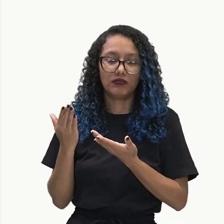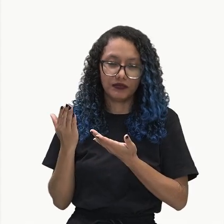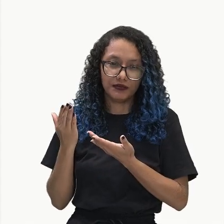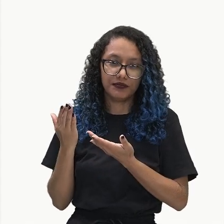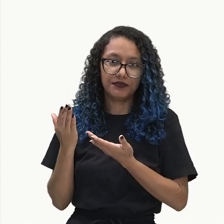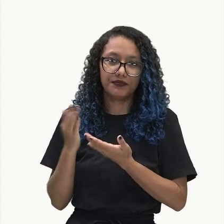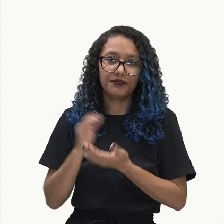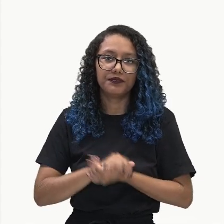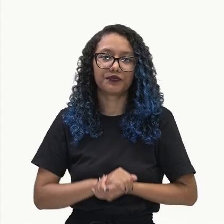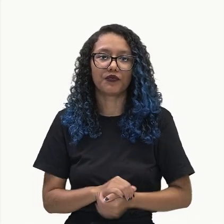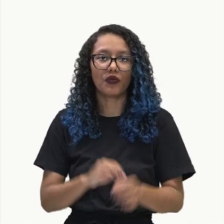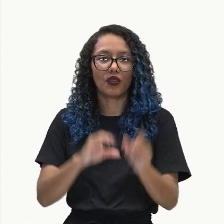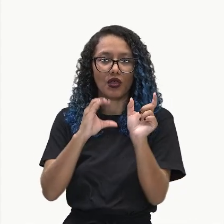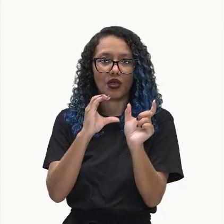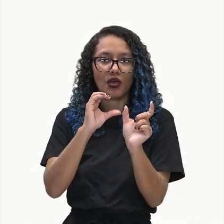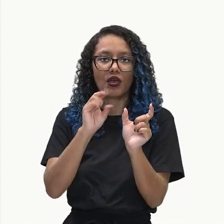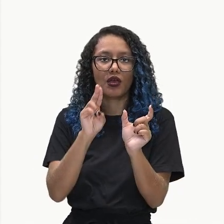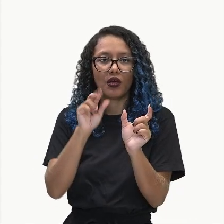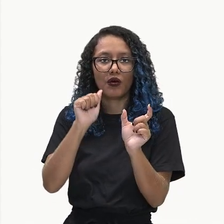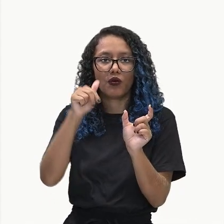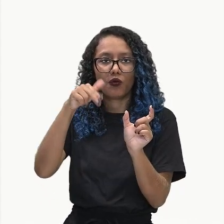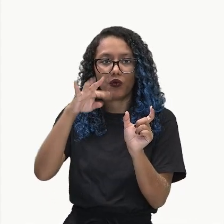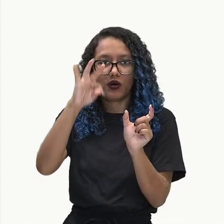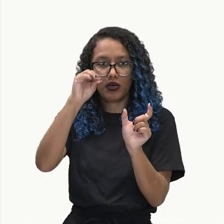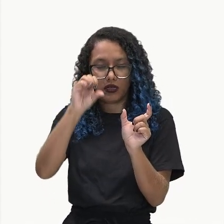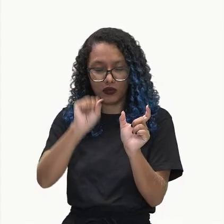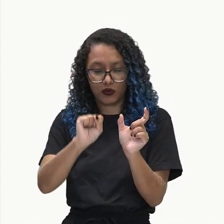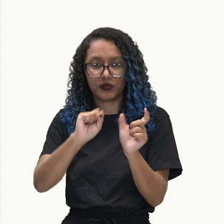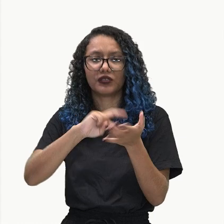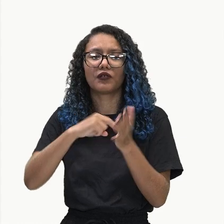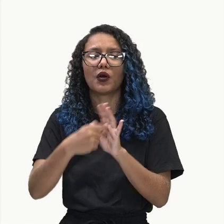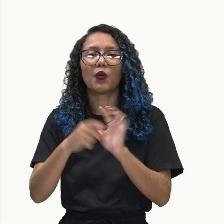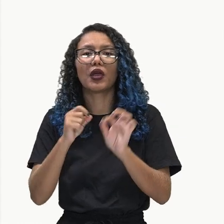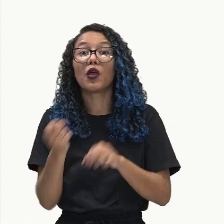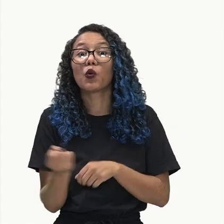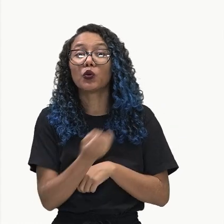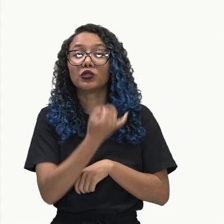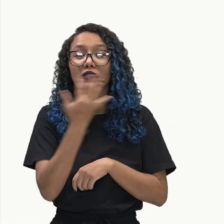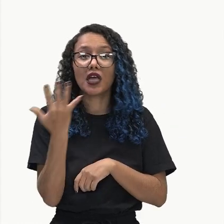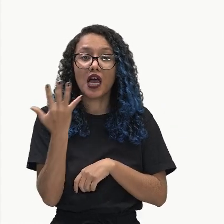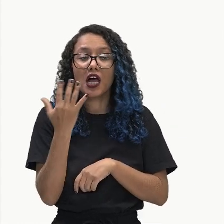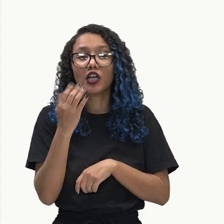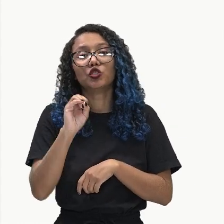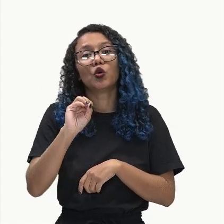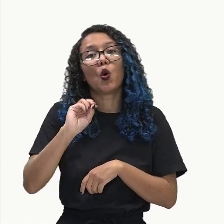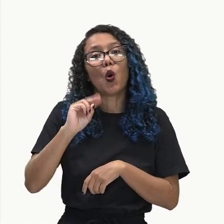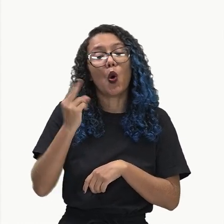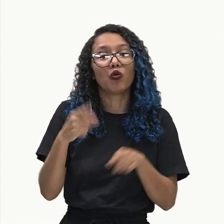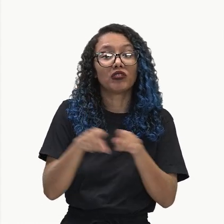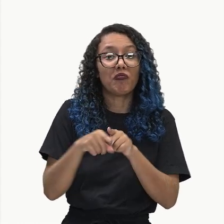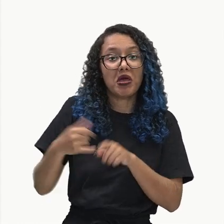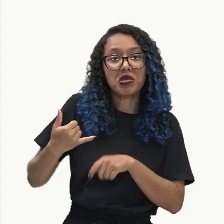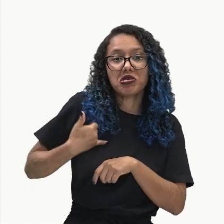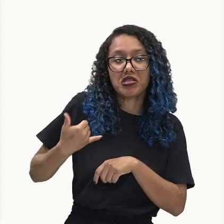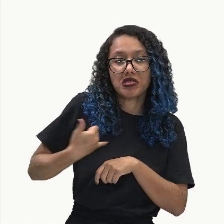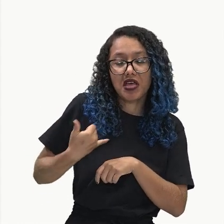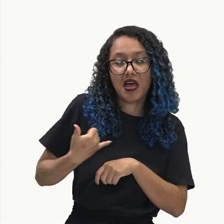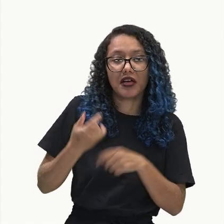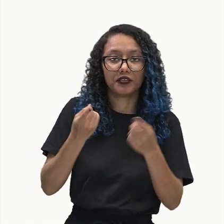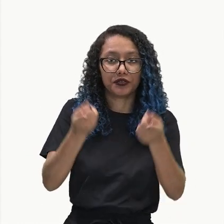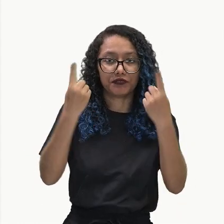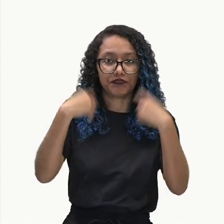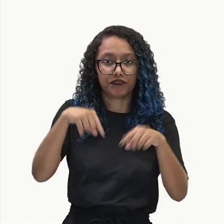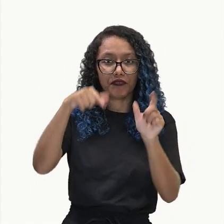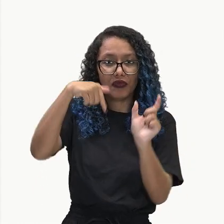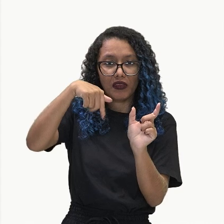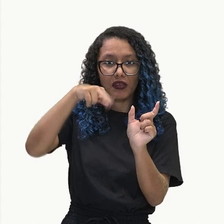dá ideia de quantidade, né? No caso aqui, quantidade de anos. Que te apetece a ser? Como te